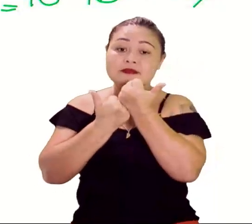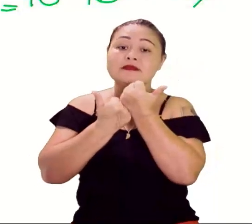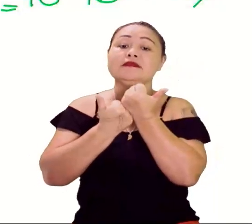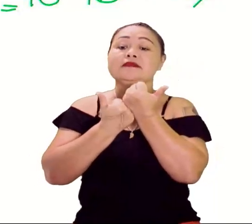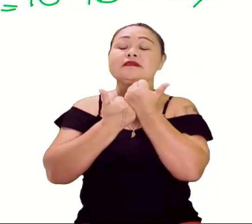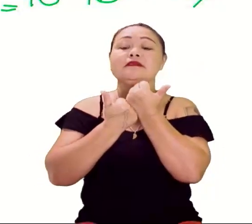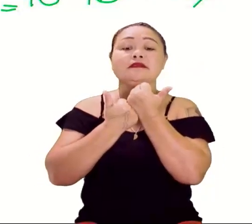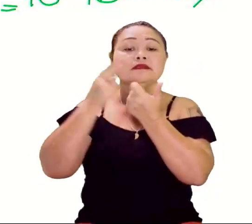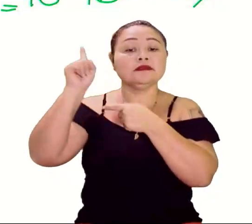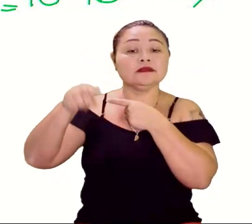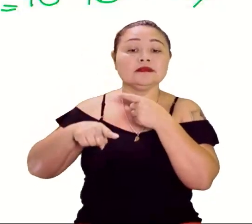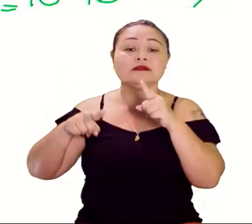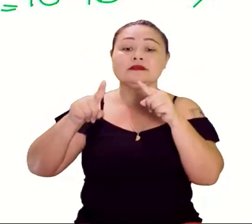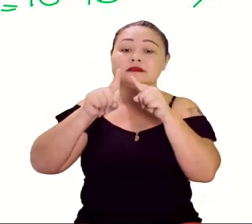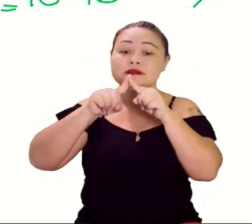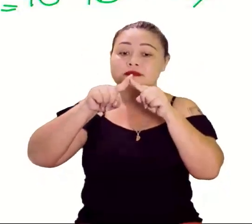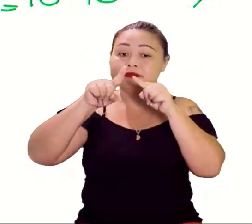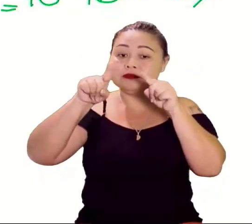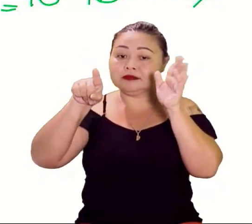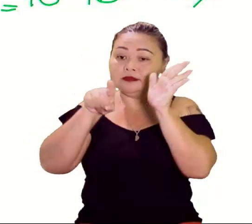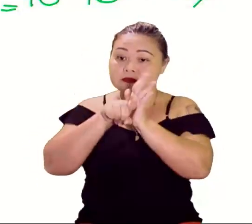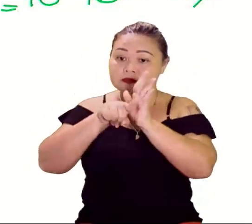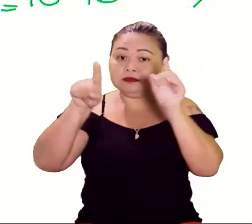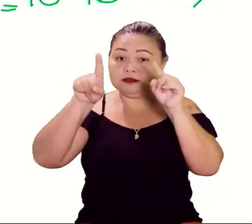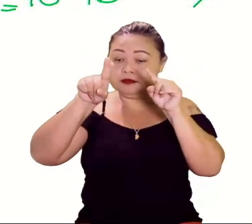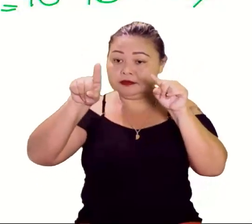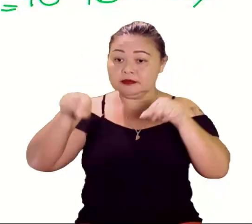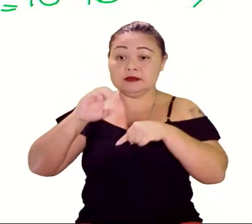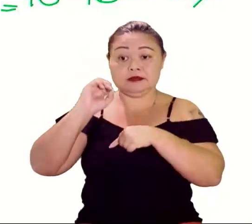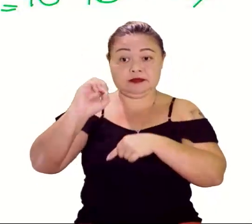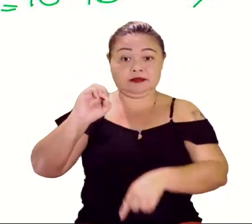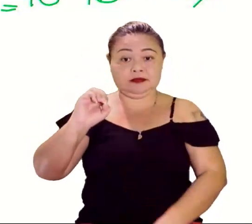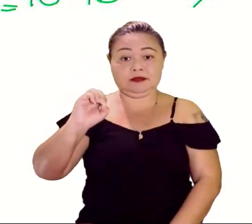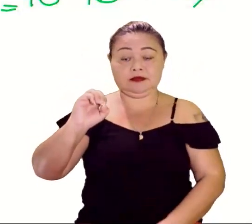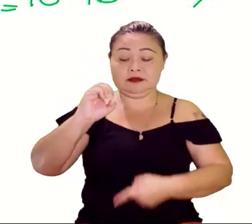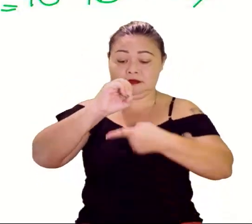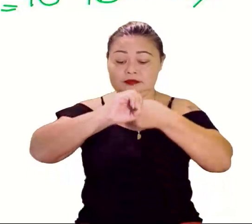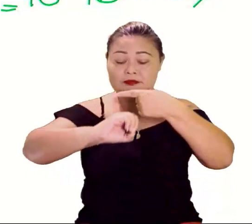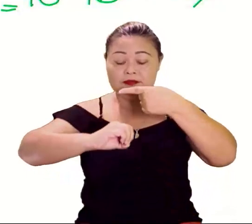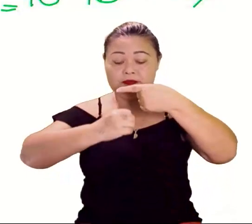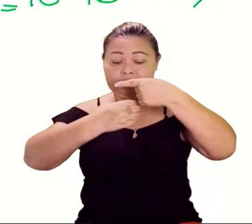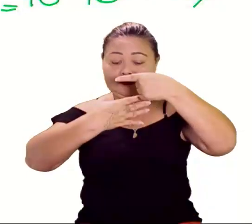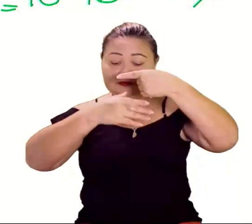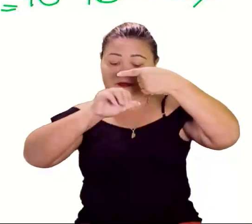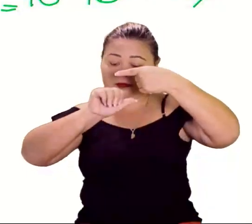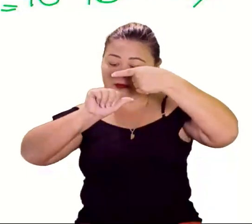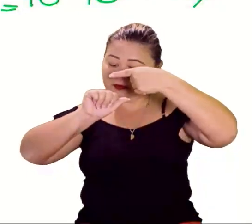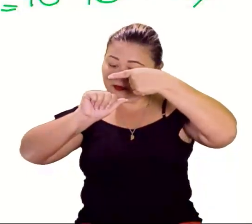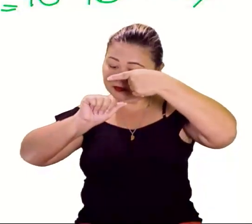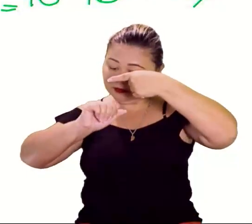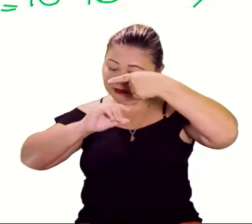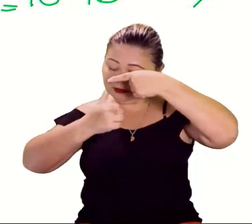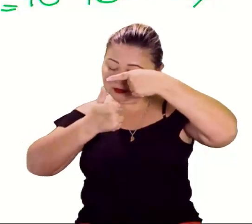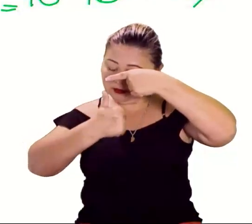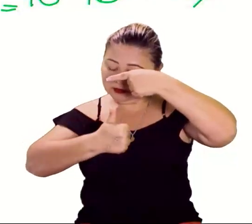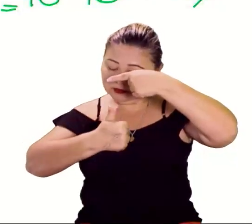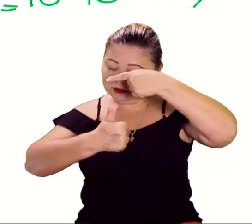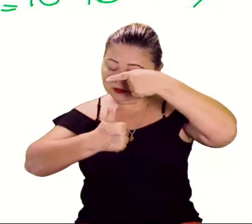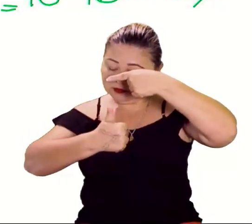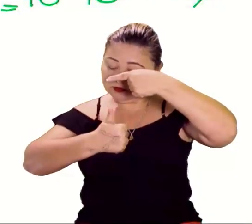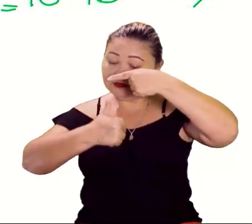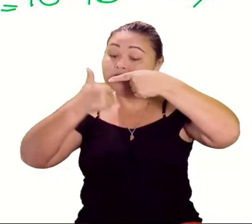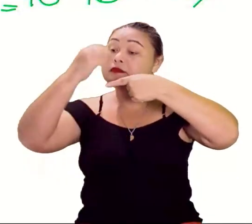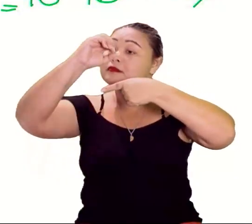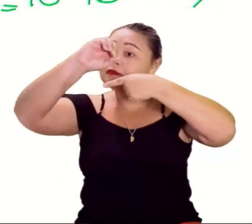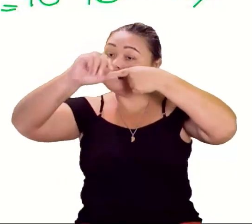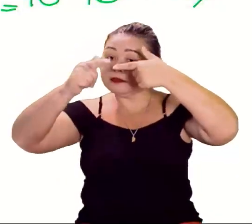né? Quem é o meu y vértice? É menos o delta, que deu 0. Sobre 4 vezes o a, que é 1.